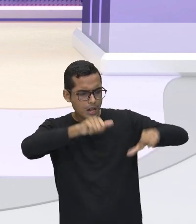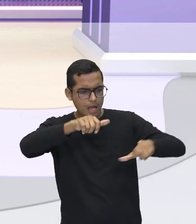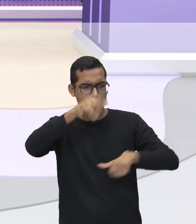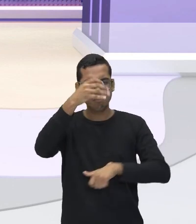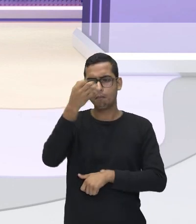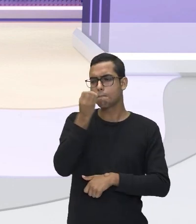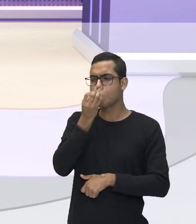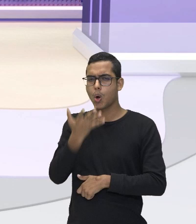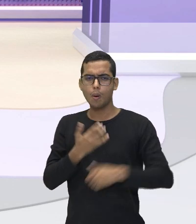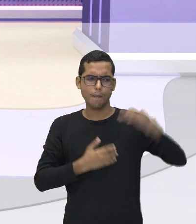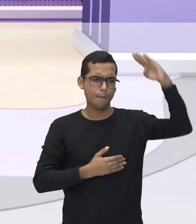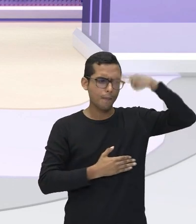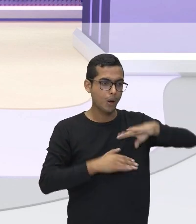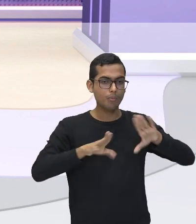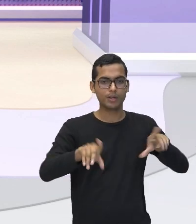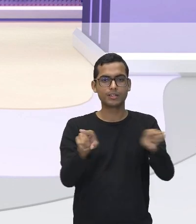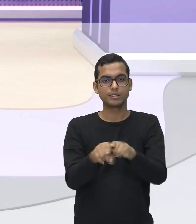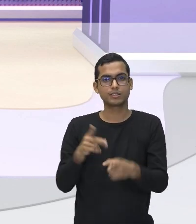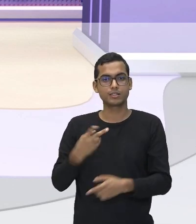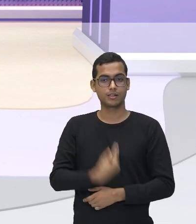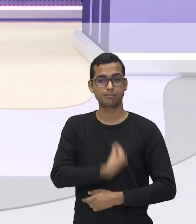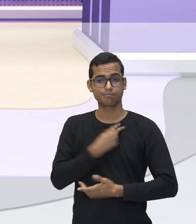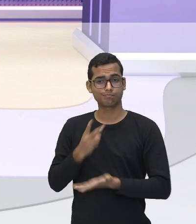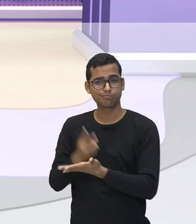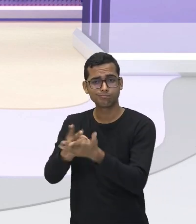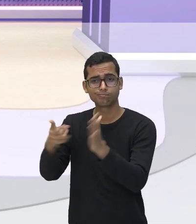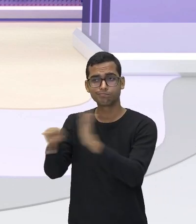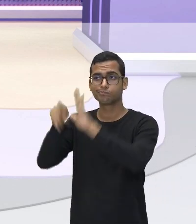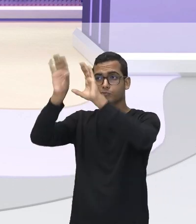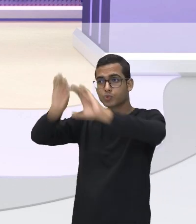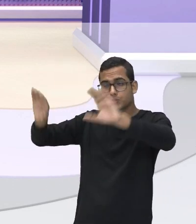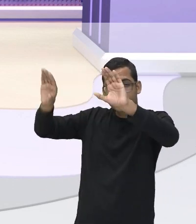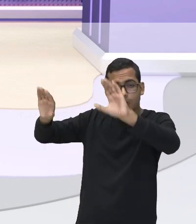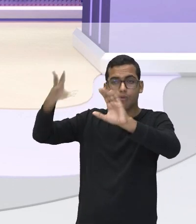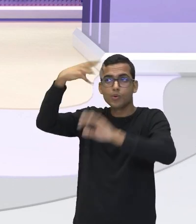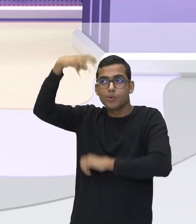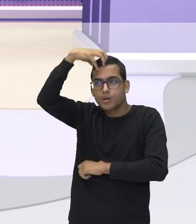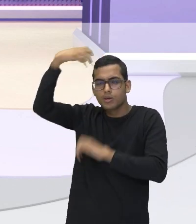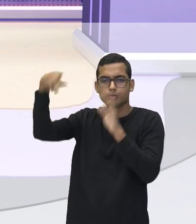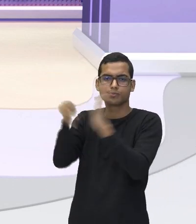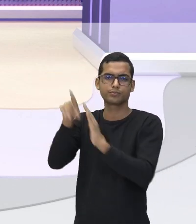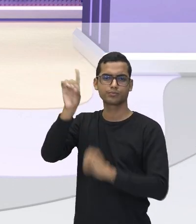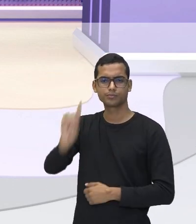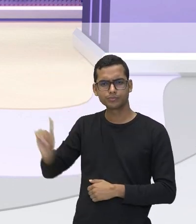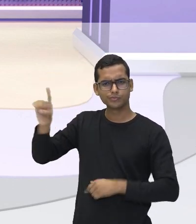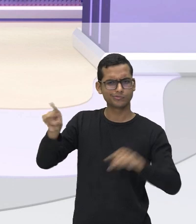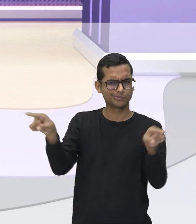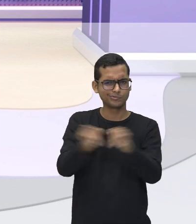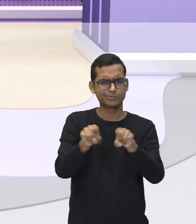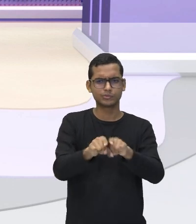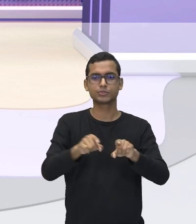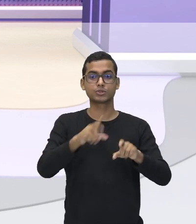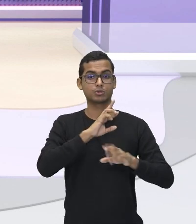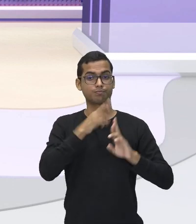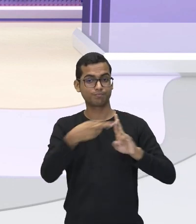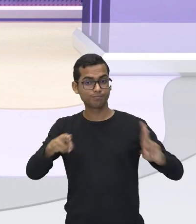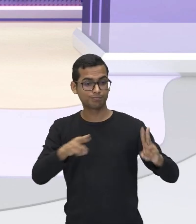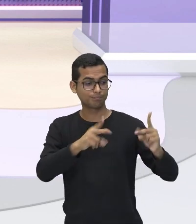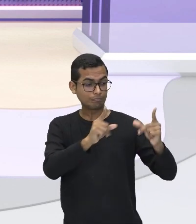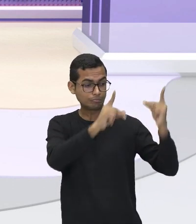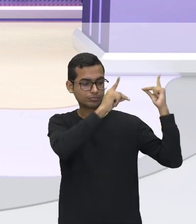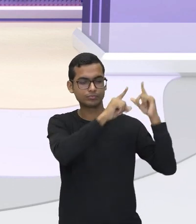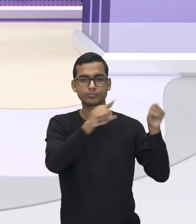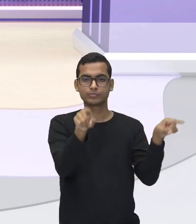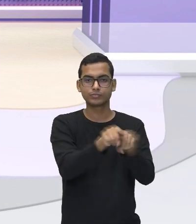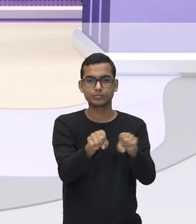vai continuar lá no reino de Deus. A mesma coisa nas religiões antigas, né? A vida,